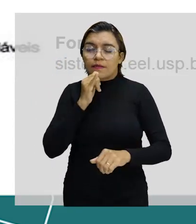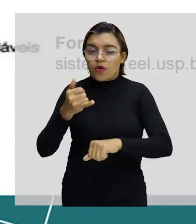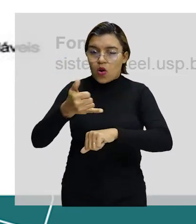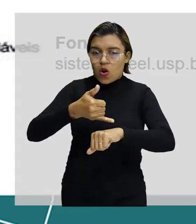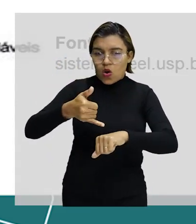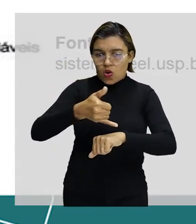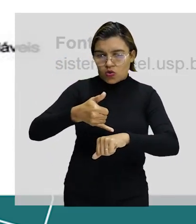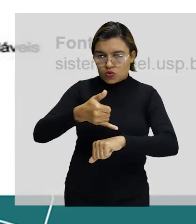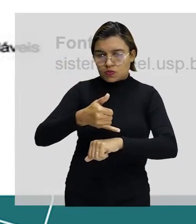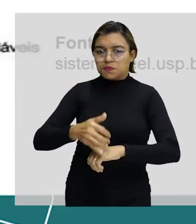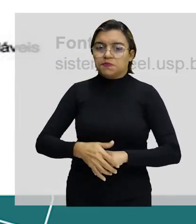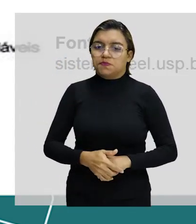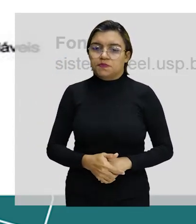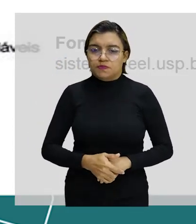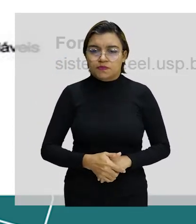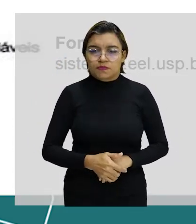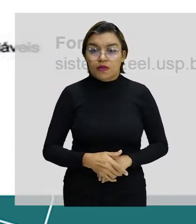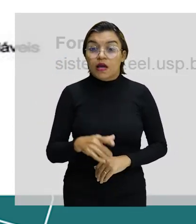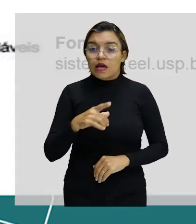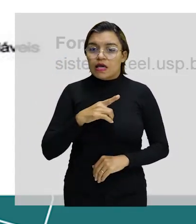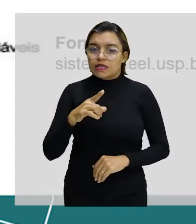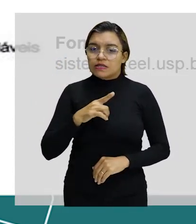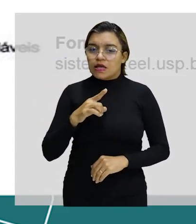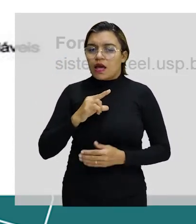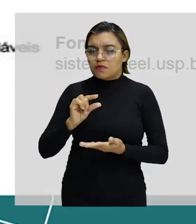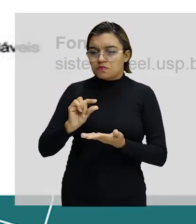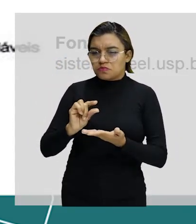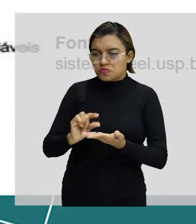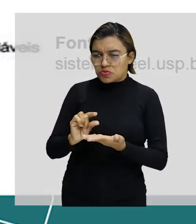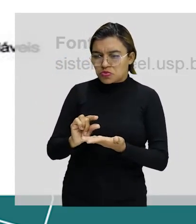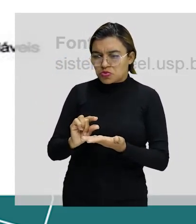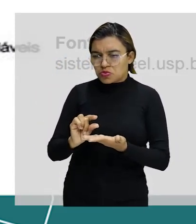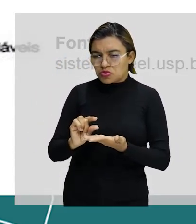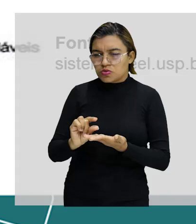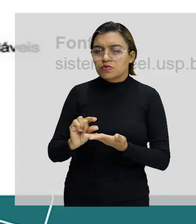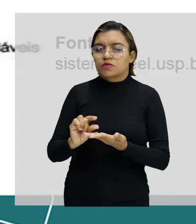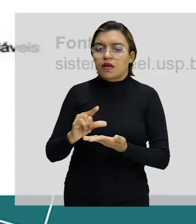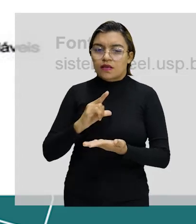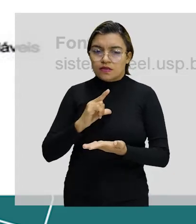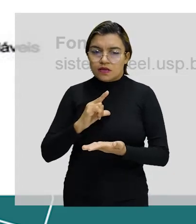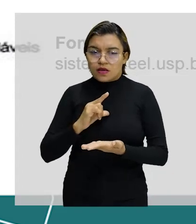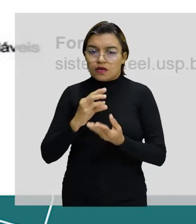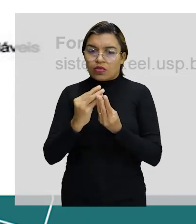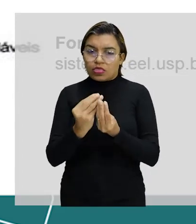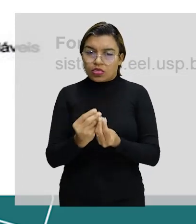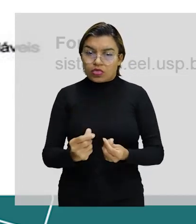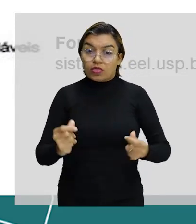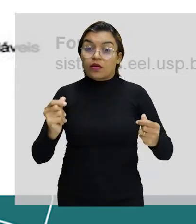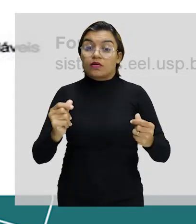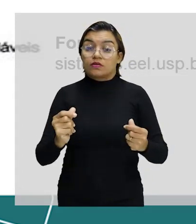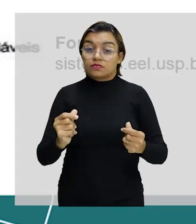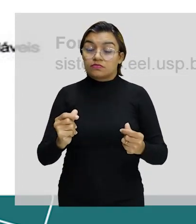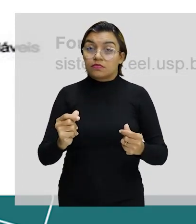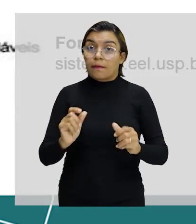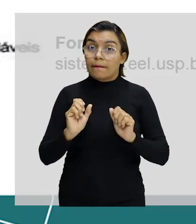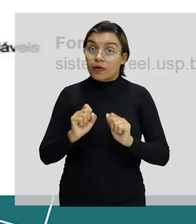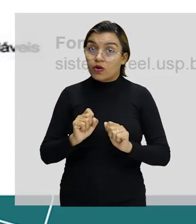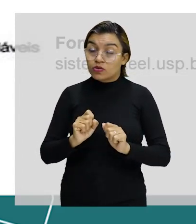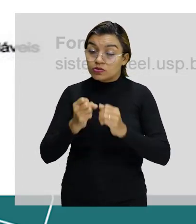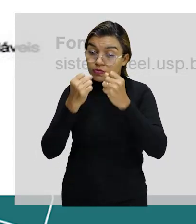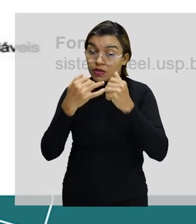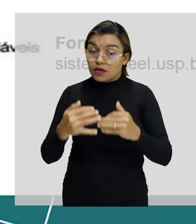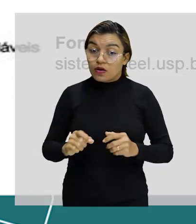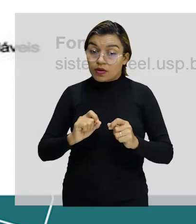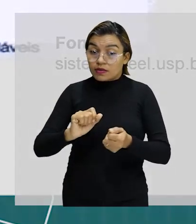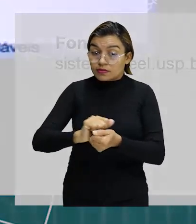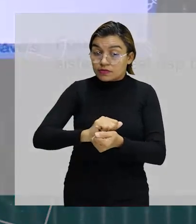as gorduras. E existem muitos micro-organismos capazes de degradá-los. Então, eu posso afirmar que os